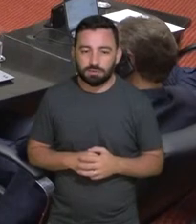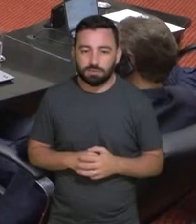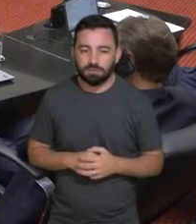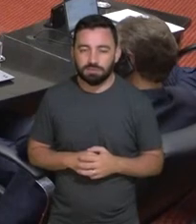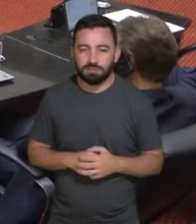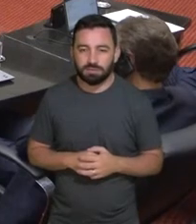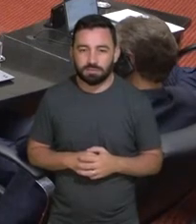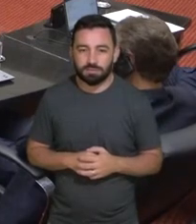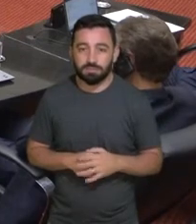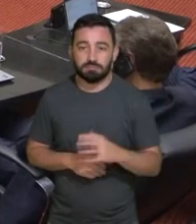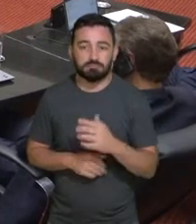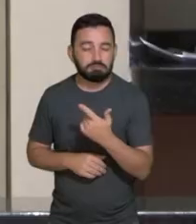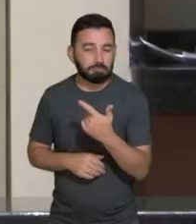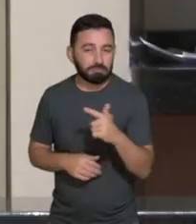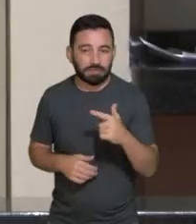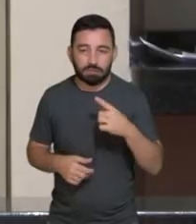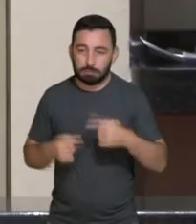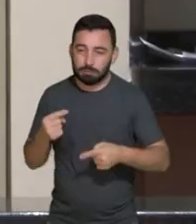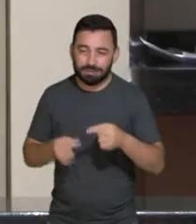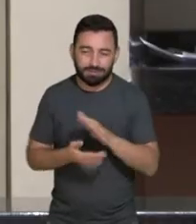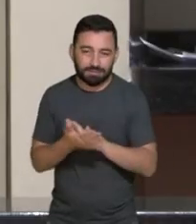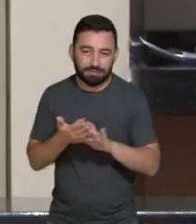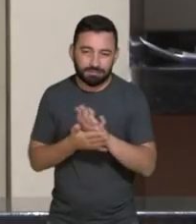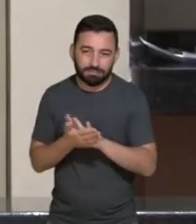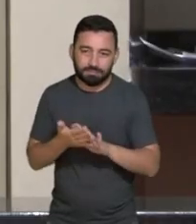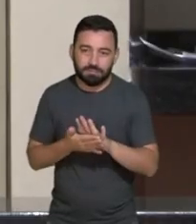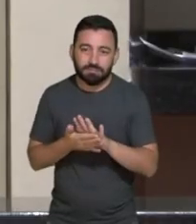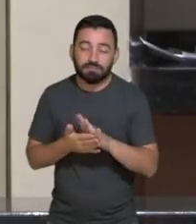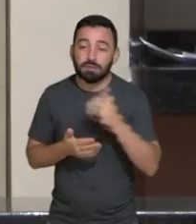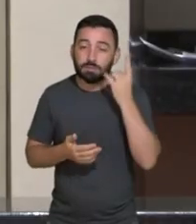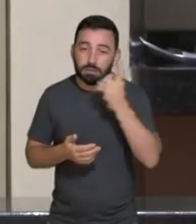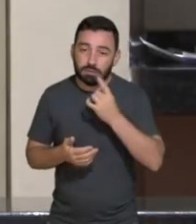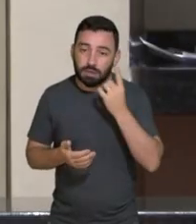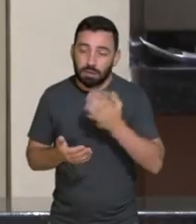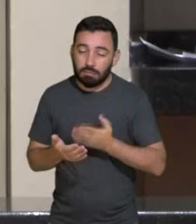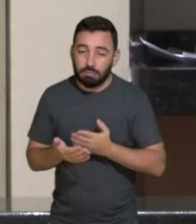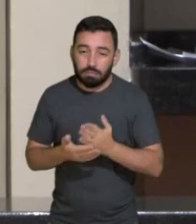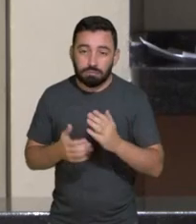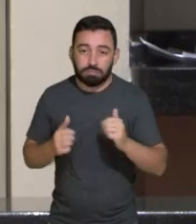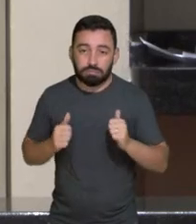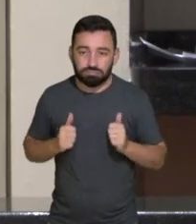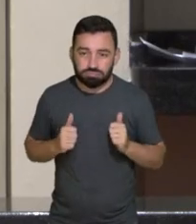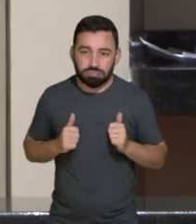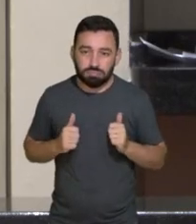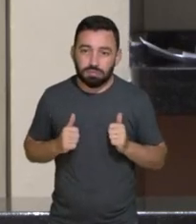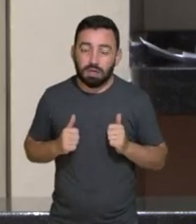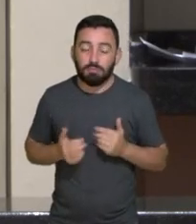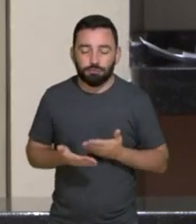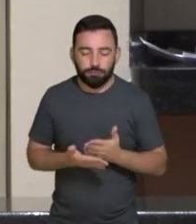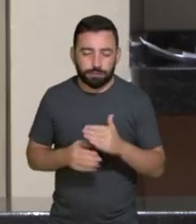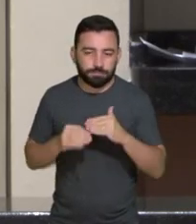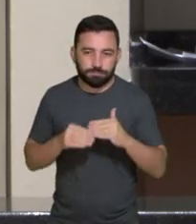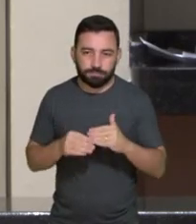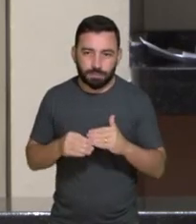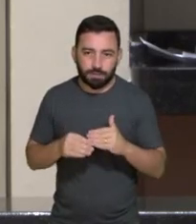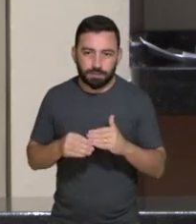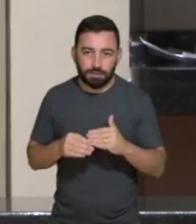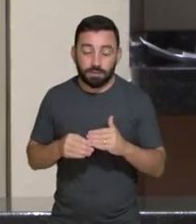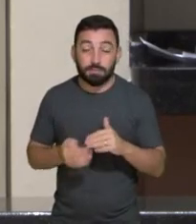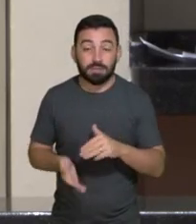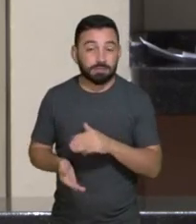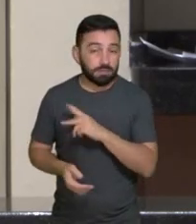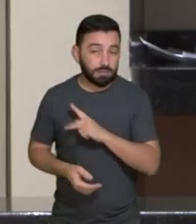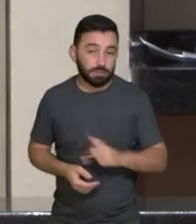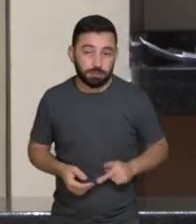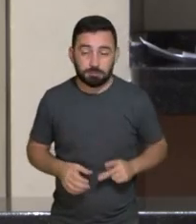favorável. Não havendo mais quem queira discutir, em votação, deputados que aprovam, permaneçam como se encontram. Aprovado por unanimidade. Esta presidência comunica e encaminhará